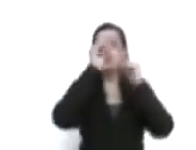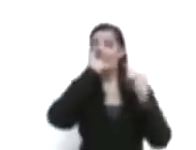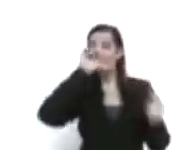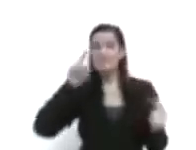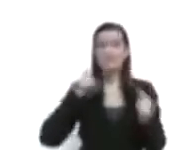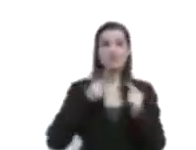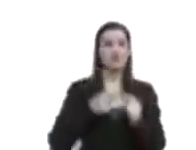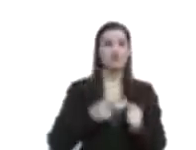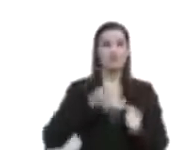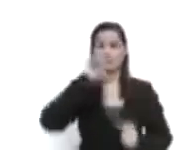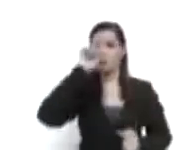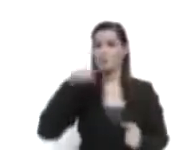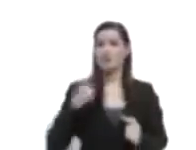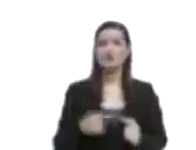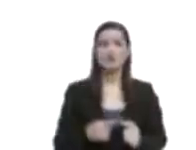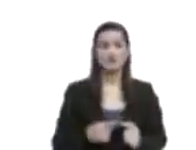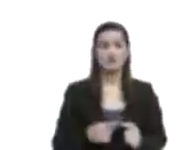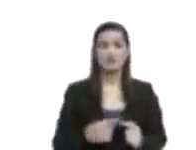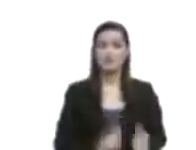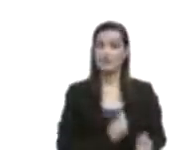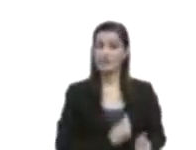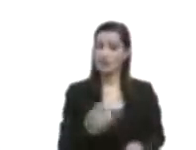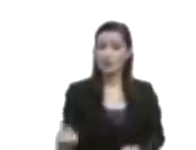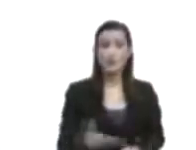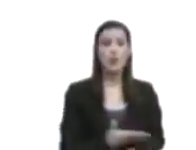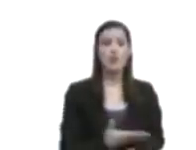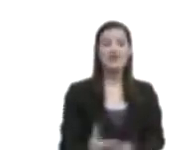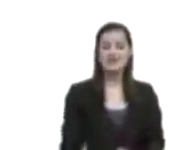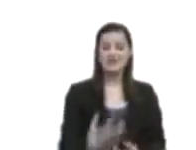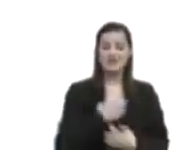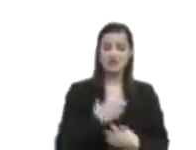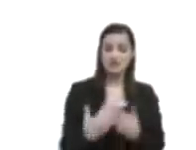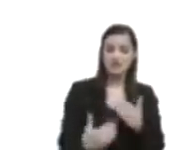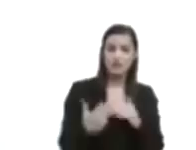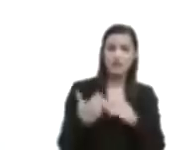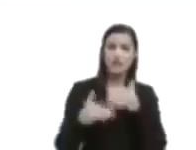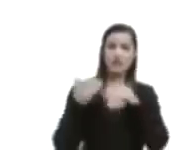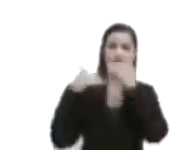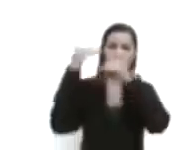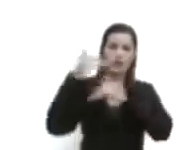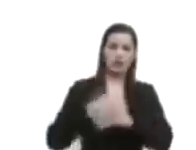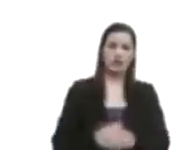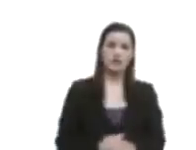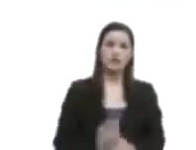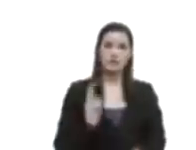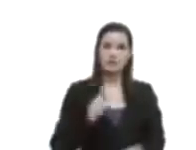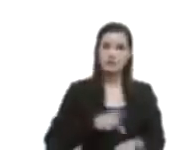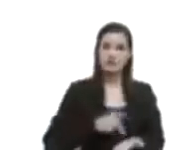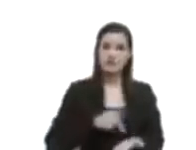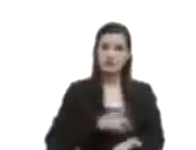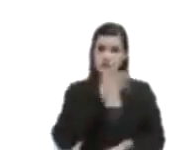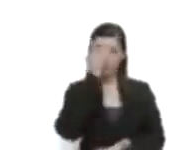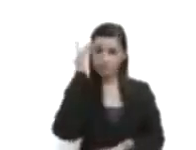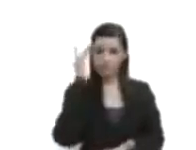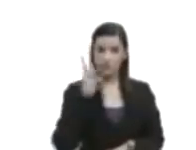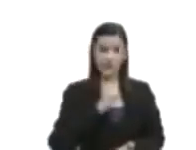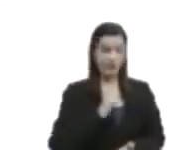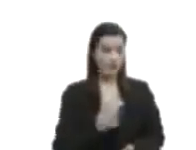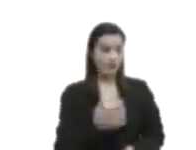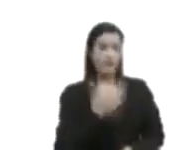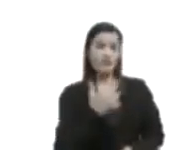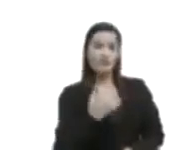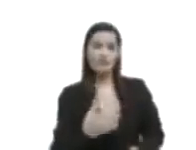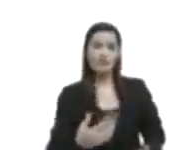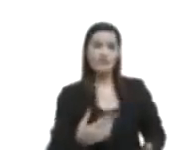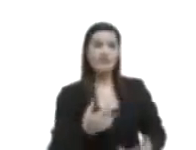a nova vida que recebeu. Na verdade, o que tem fome e sede de justiça, ele